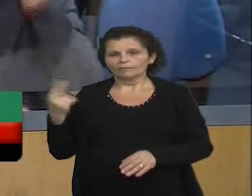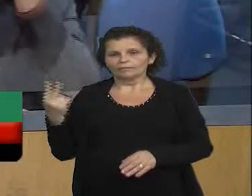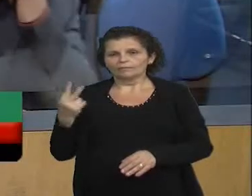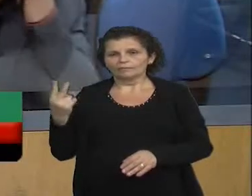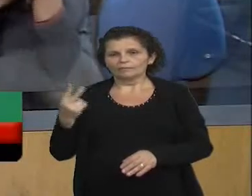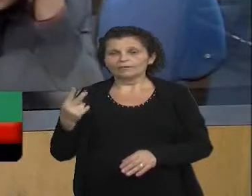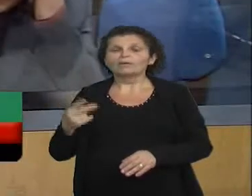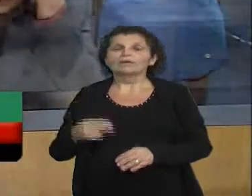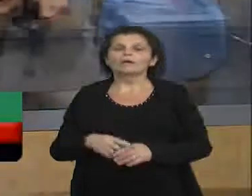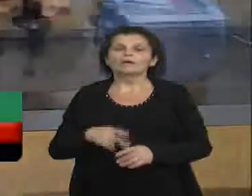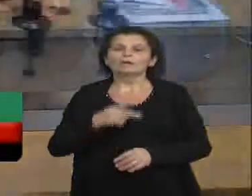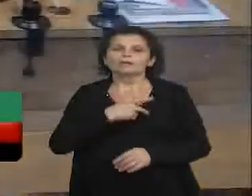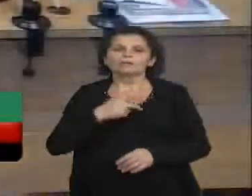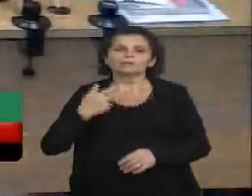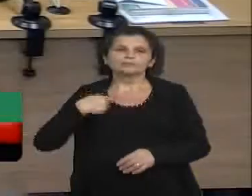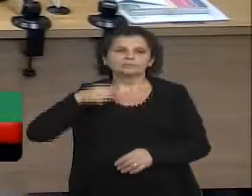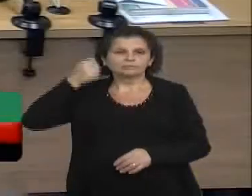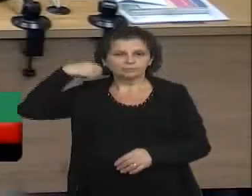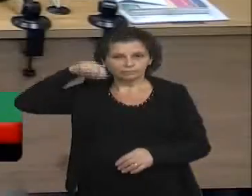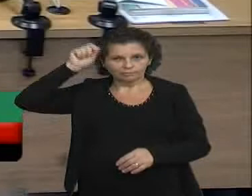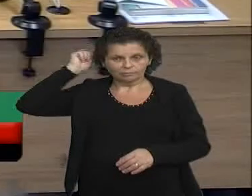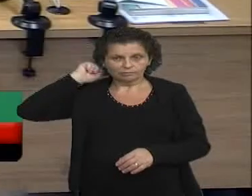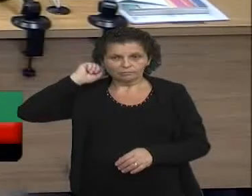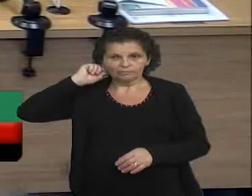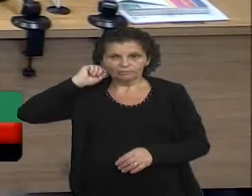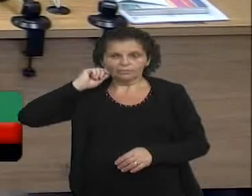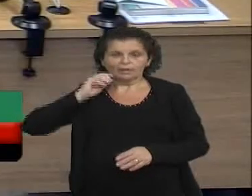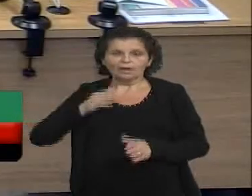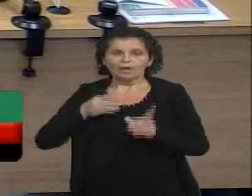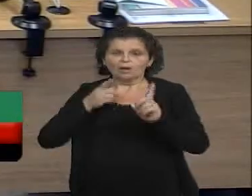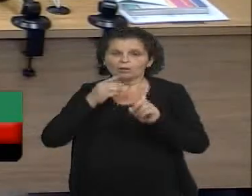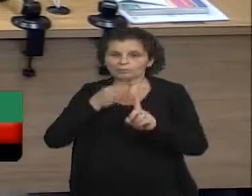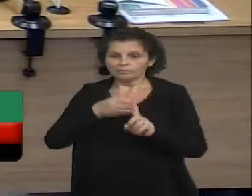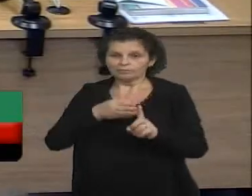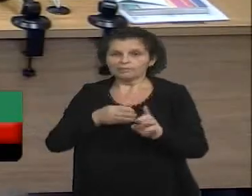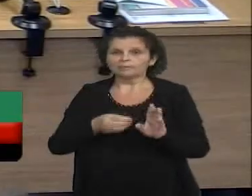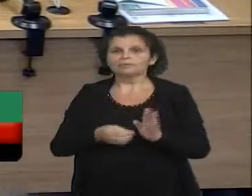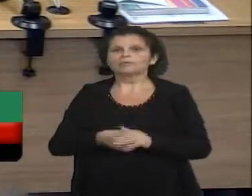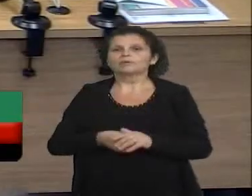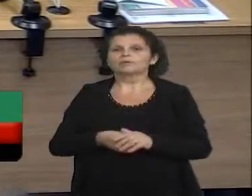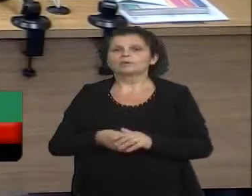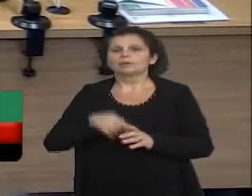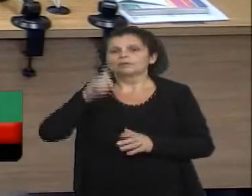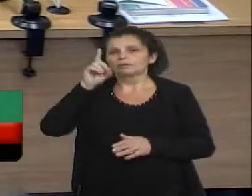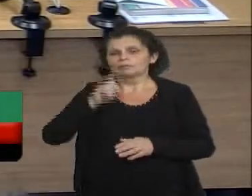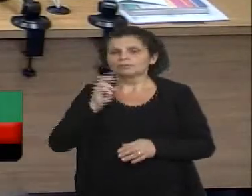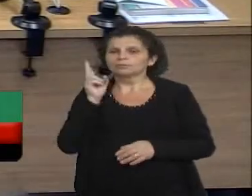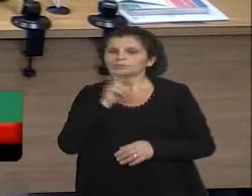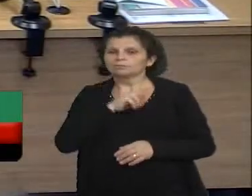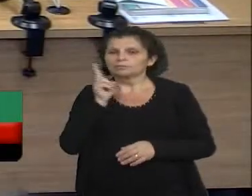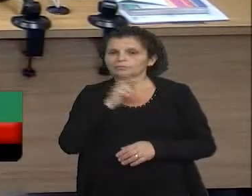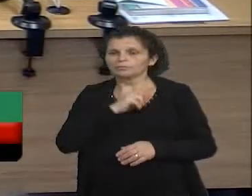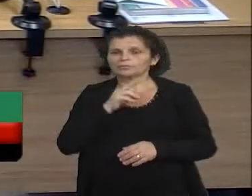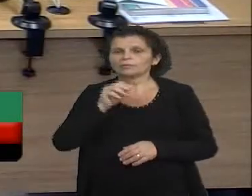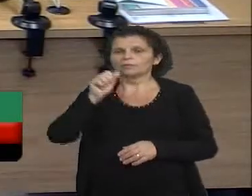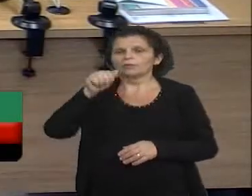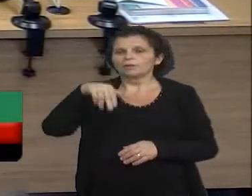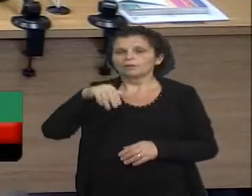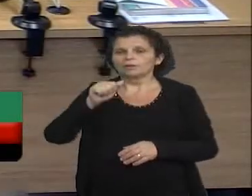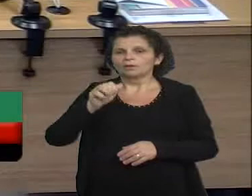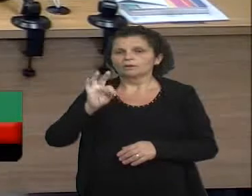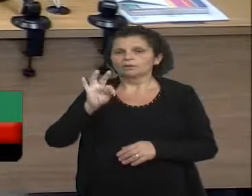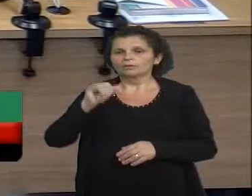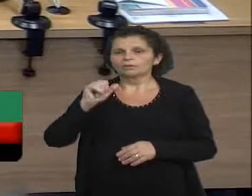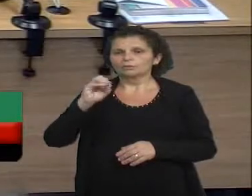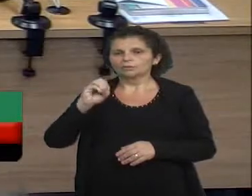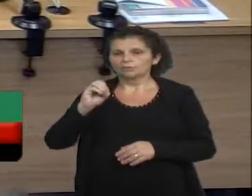232/22, de autoria da pastora Cristiane, ao diretor-geral de emergência, senhor Antônio César dos